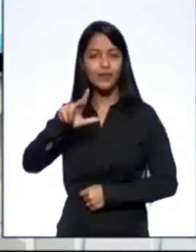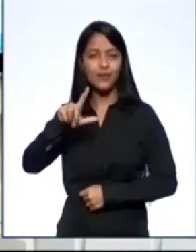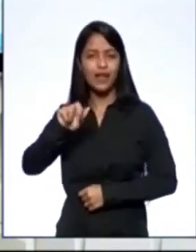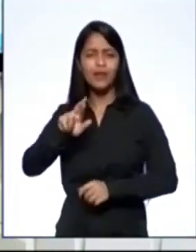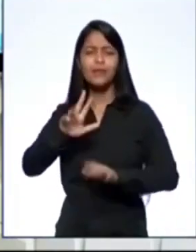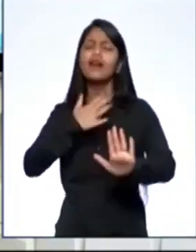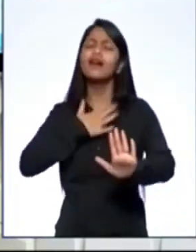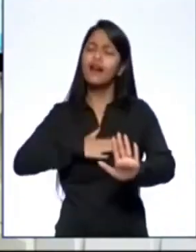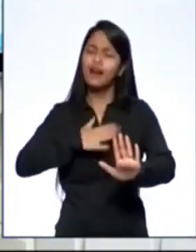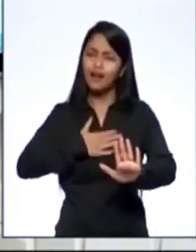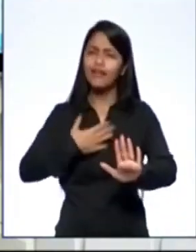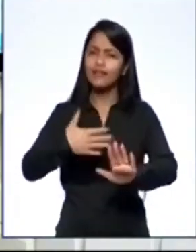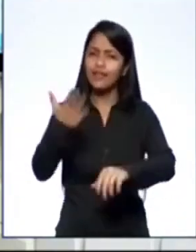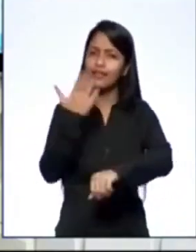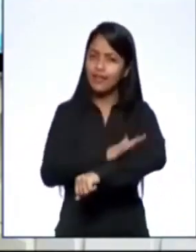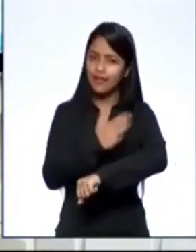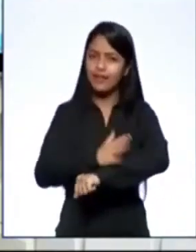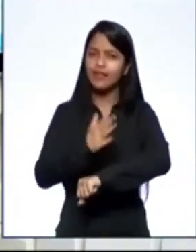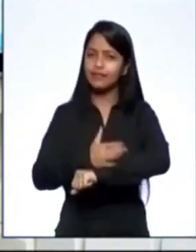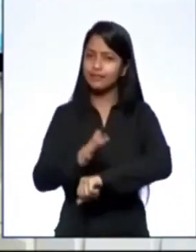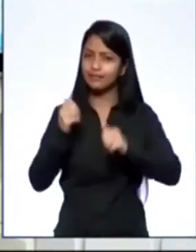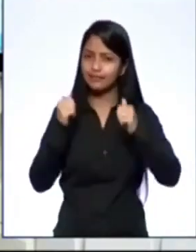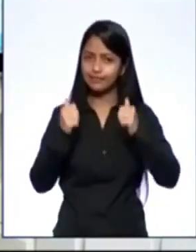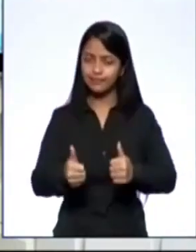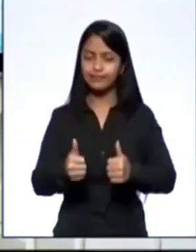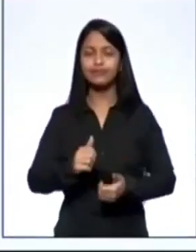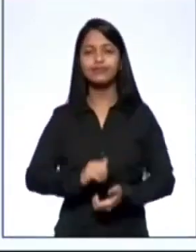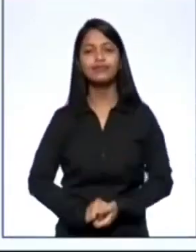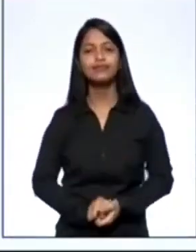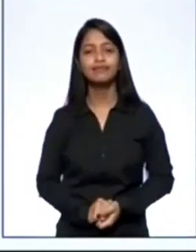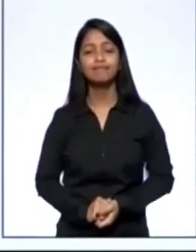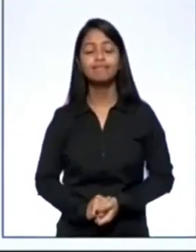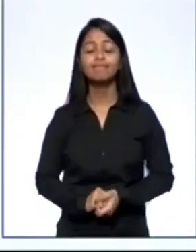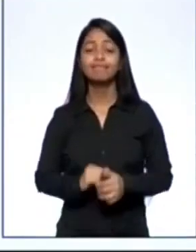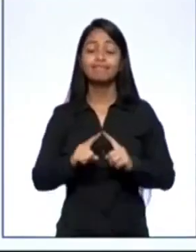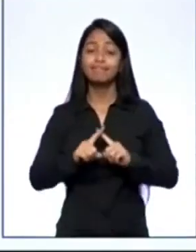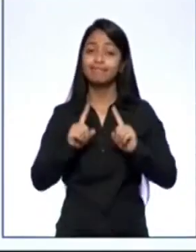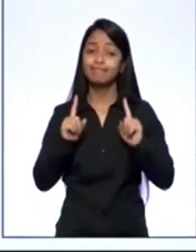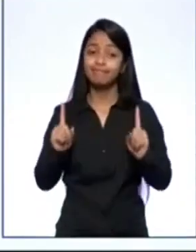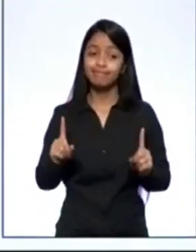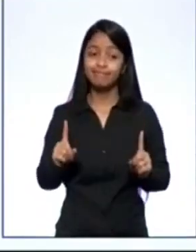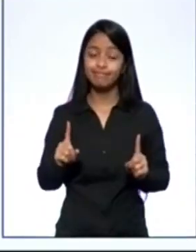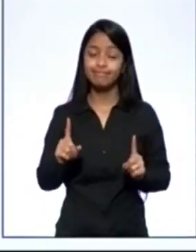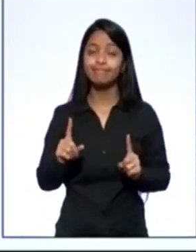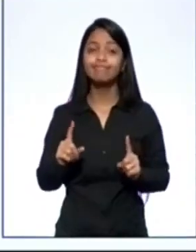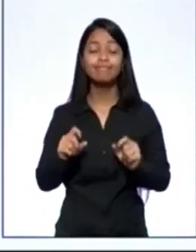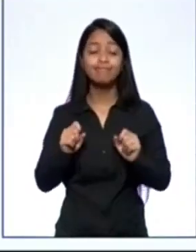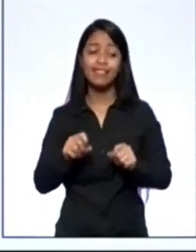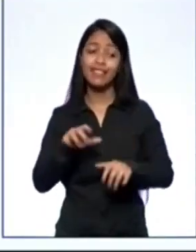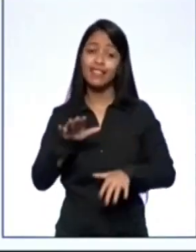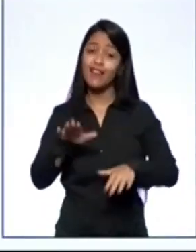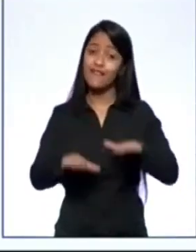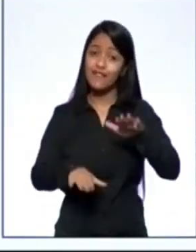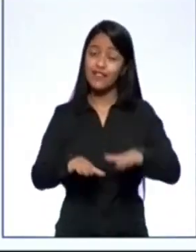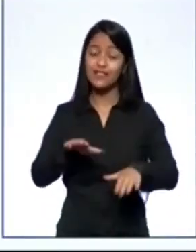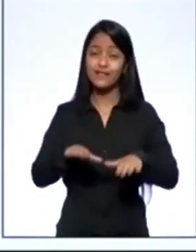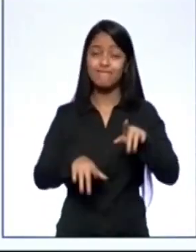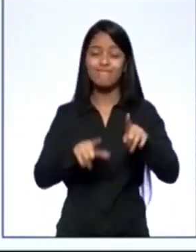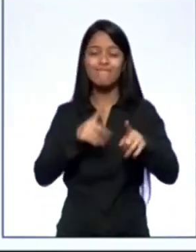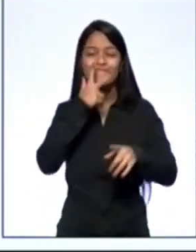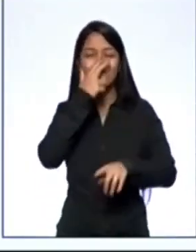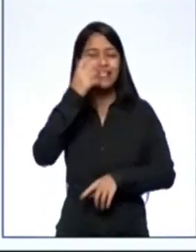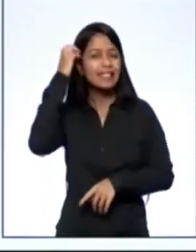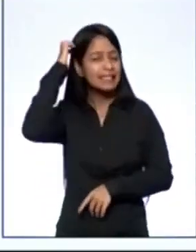sair na bastante muito bem só que aí talvez você pode estar com uma